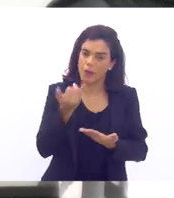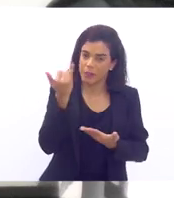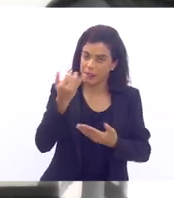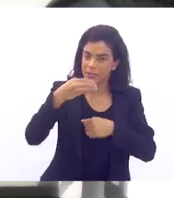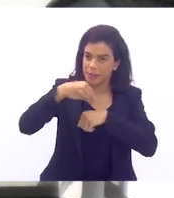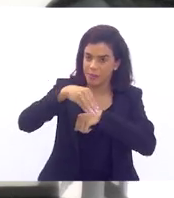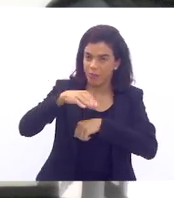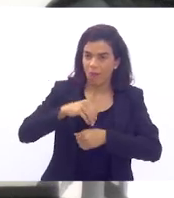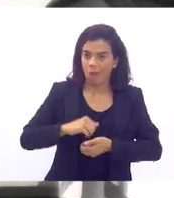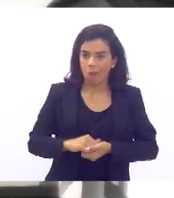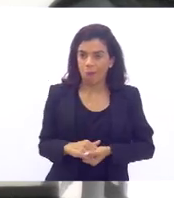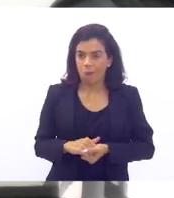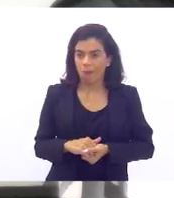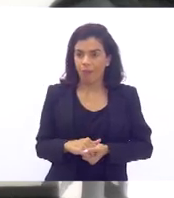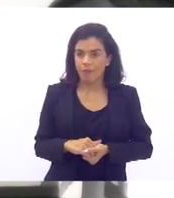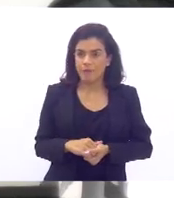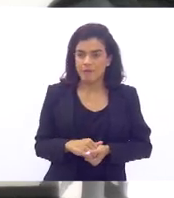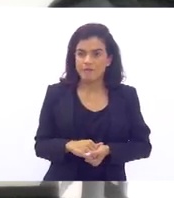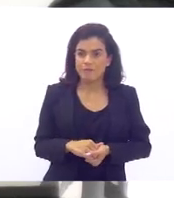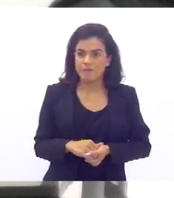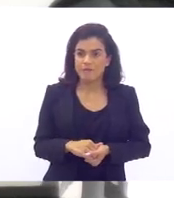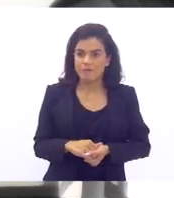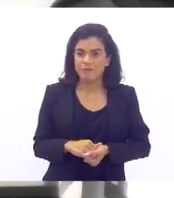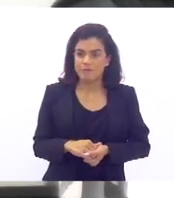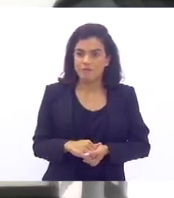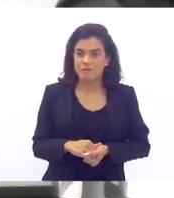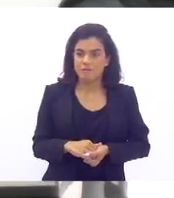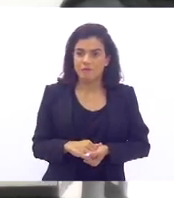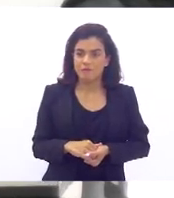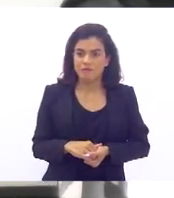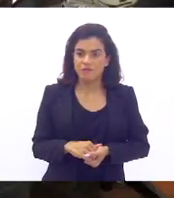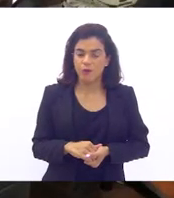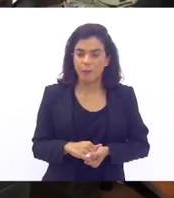também muito bom